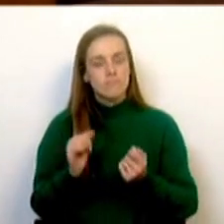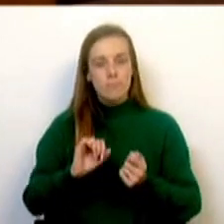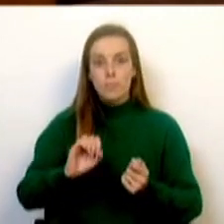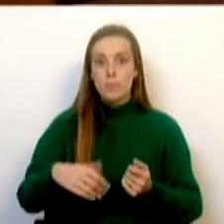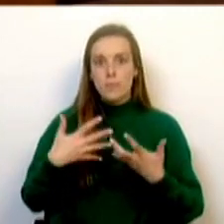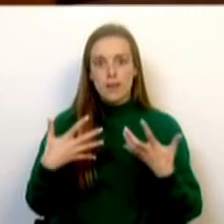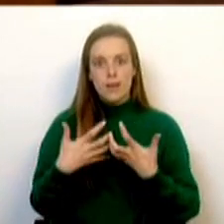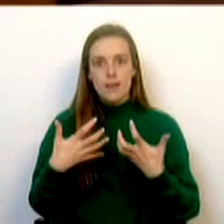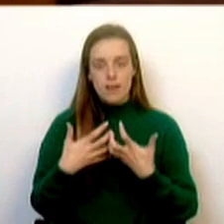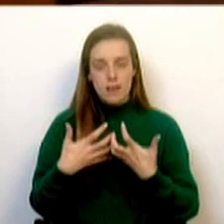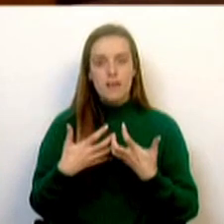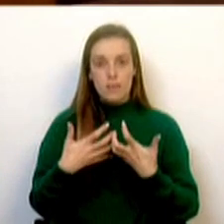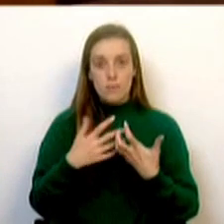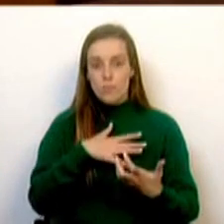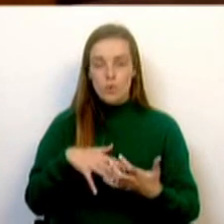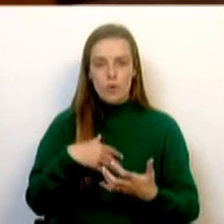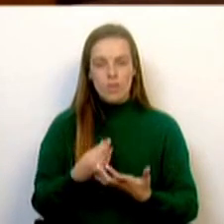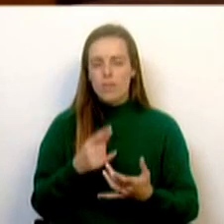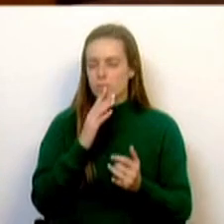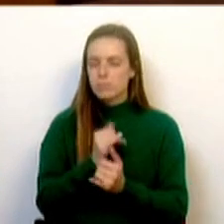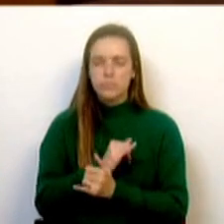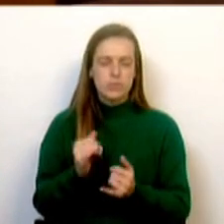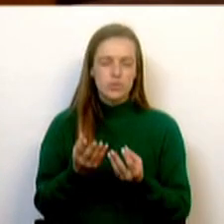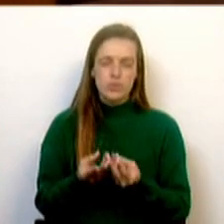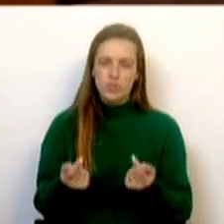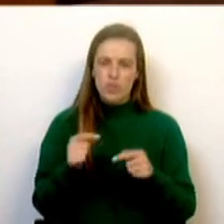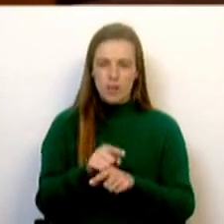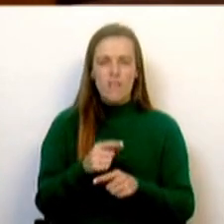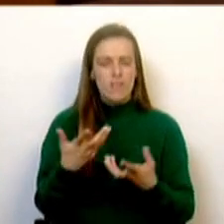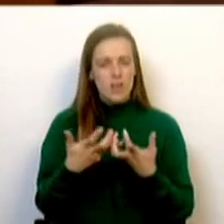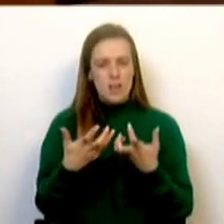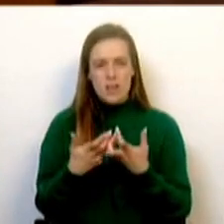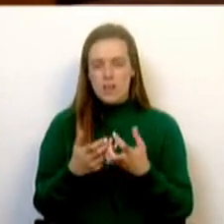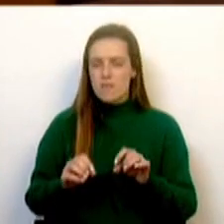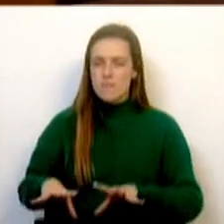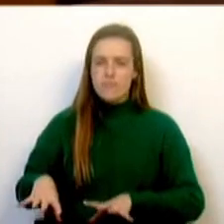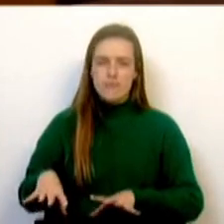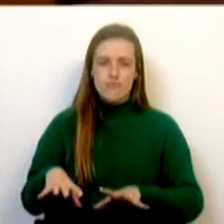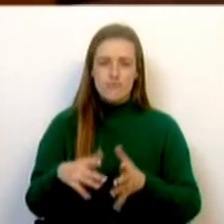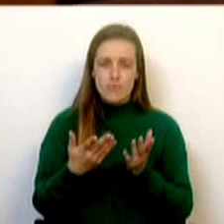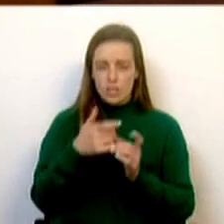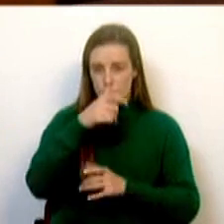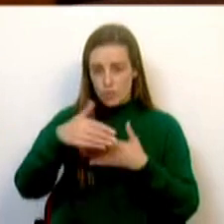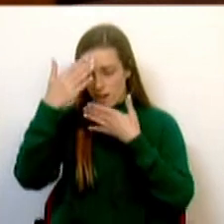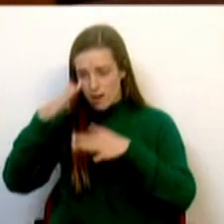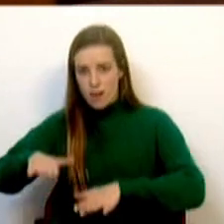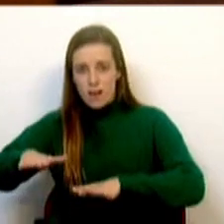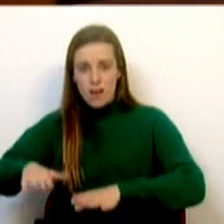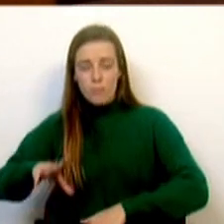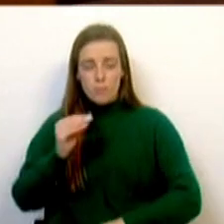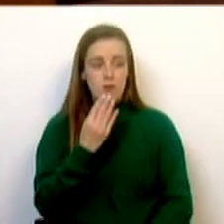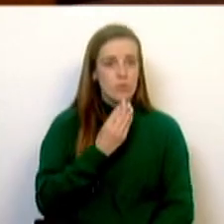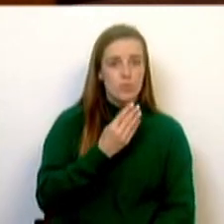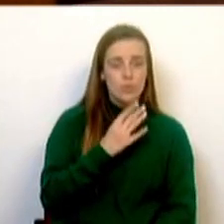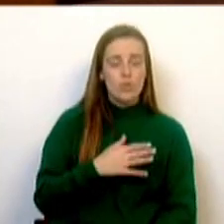Guerra Mundial, reconheceu a impossibilidade de resolver o crescente conflito entre árabes e judeus, e defendeu